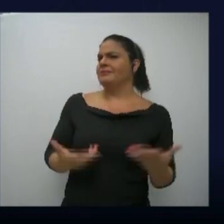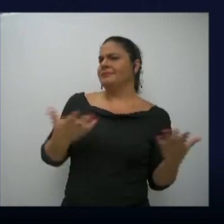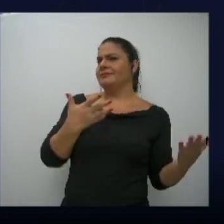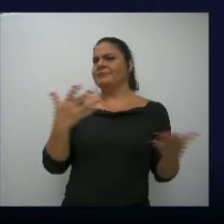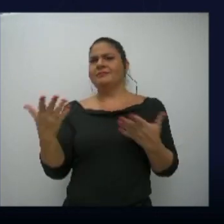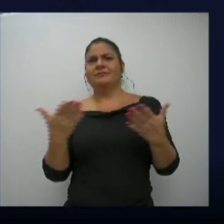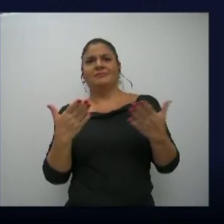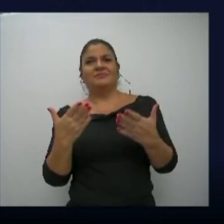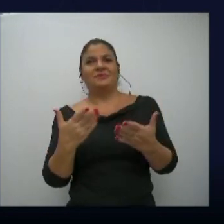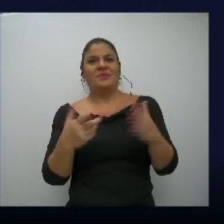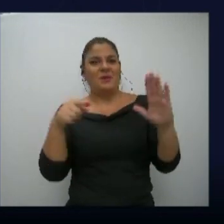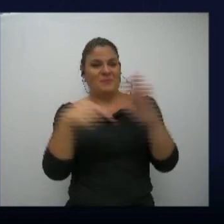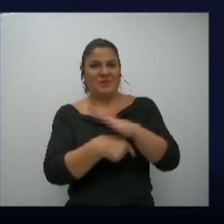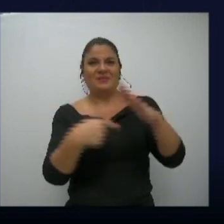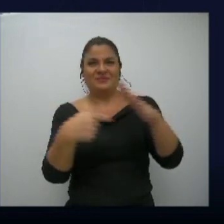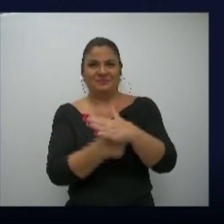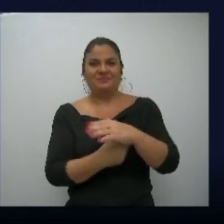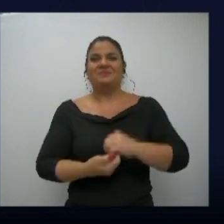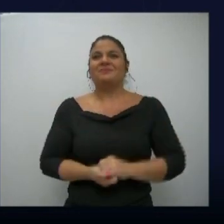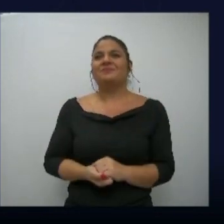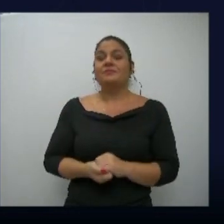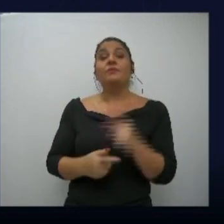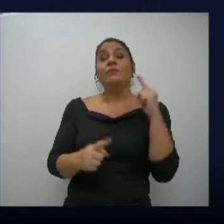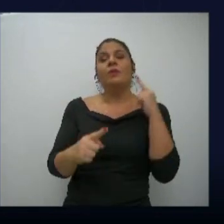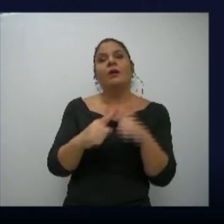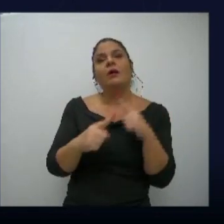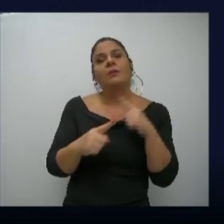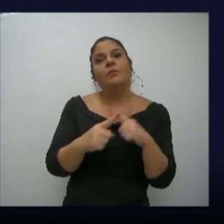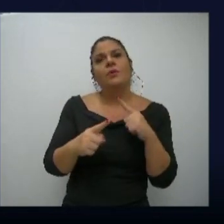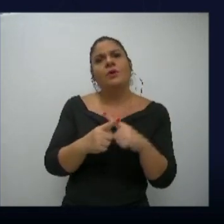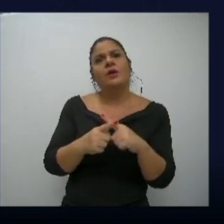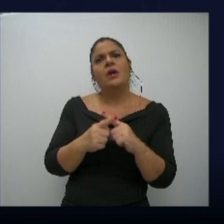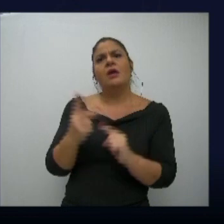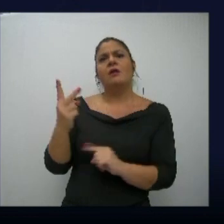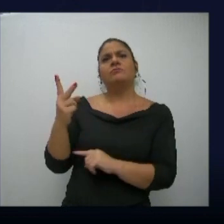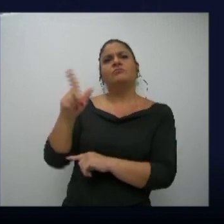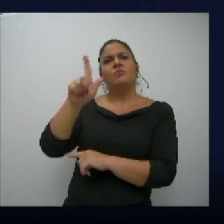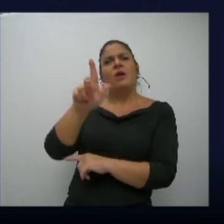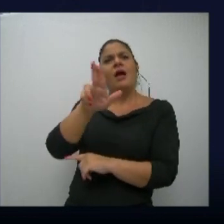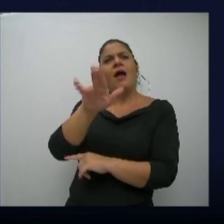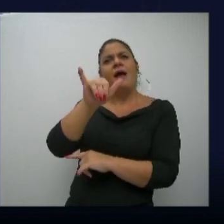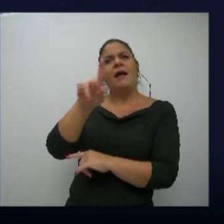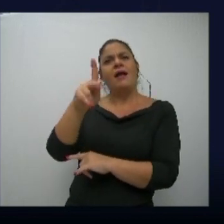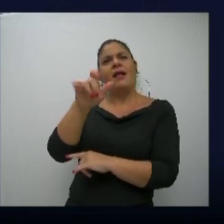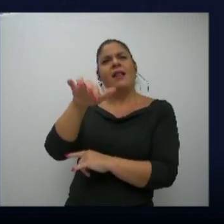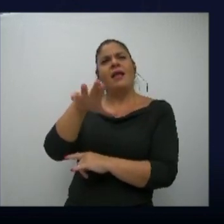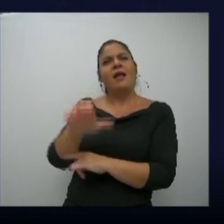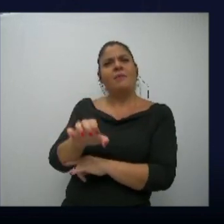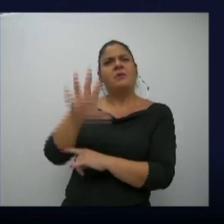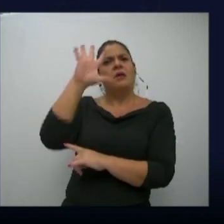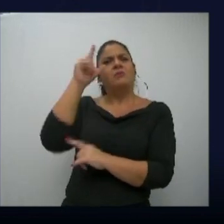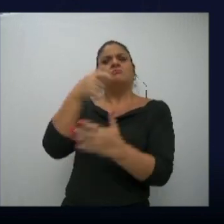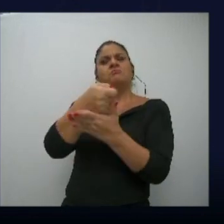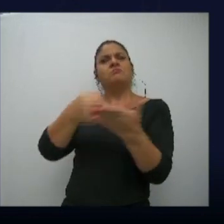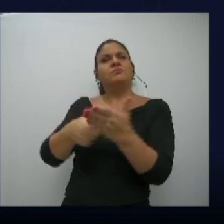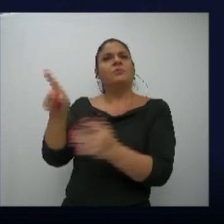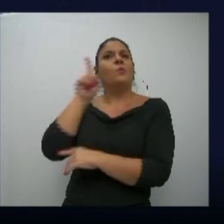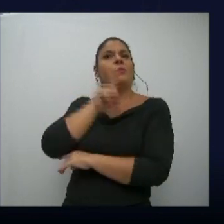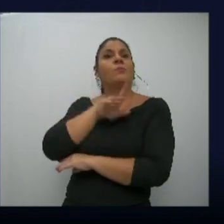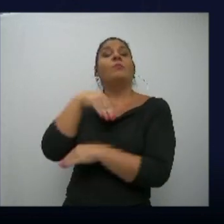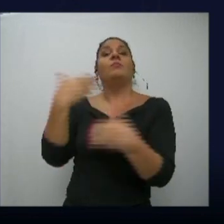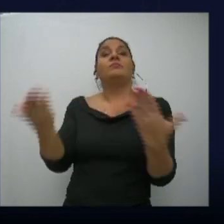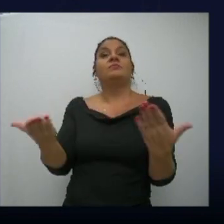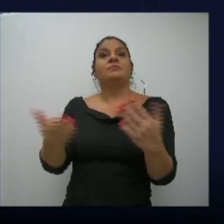algumas perguntas que caíram aqui o porquê e levemente Mall resolveu fazer a listagem nos Estados Unidos